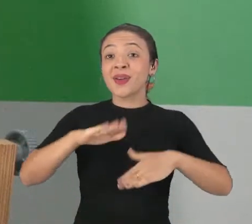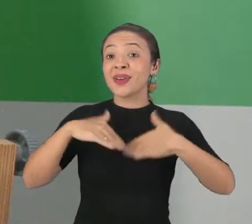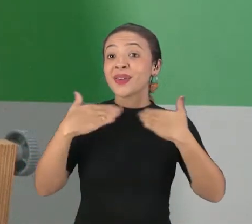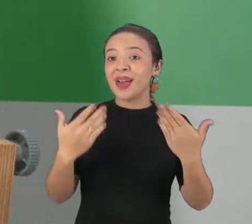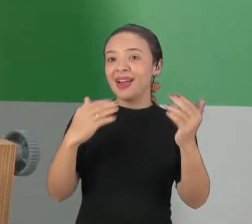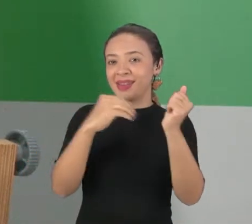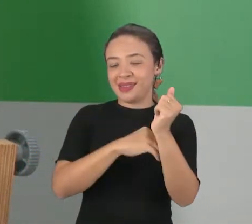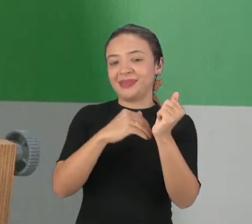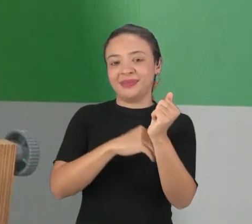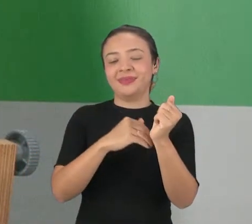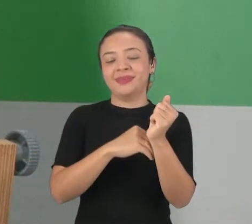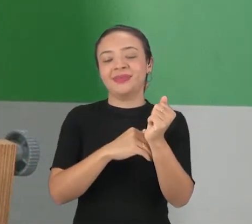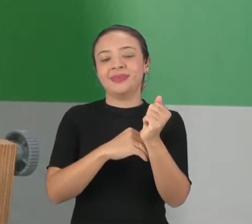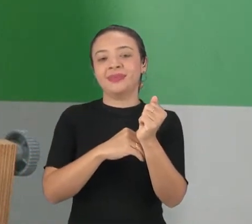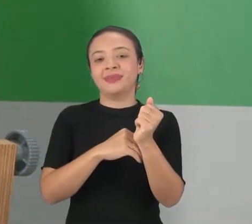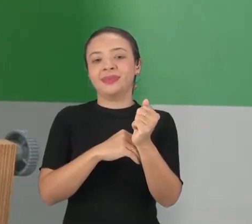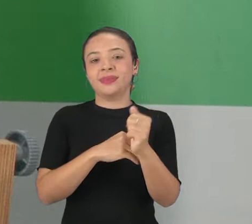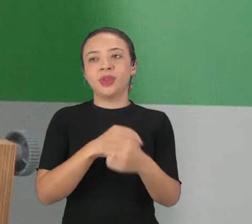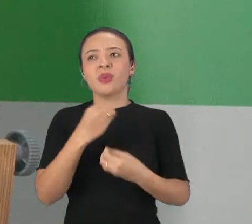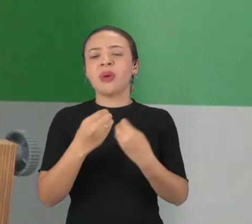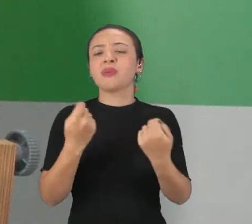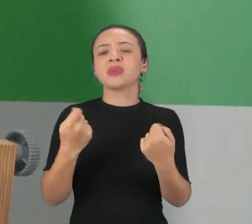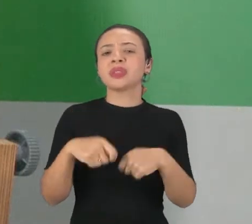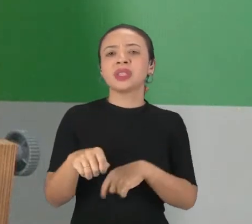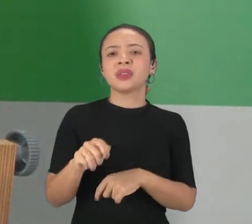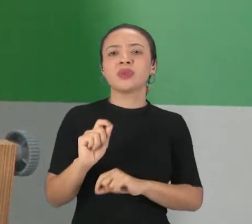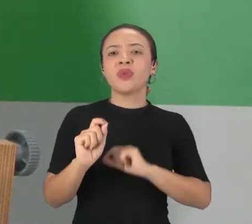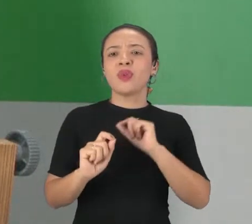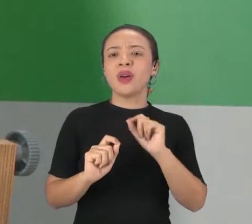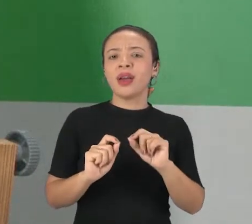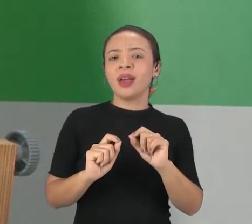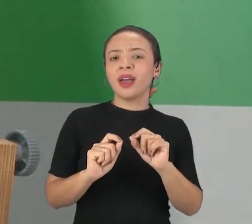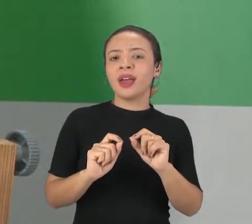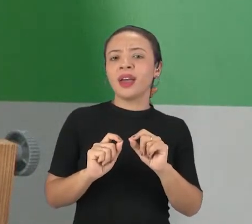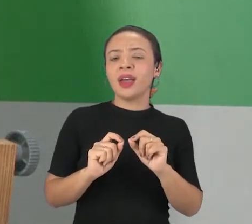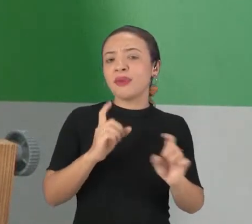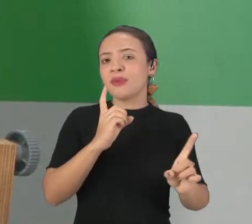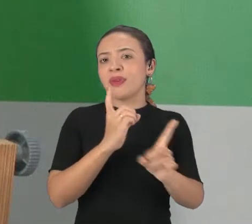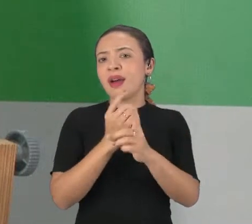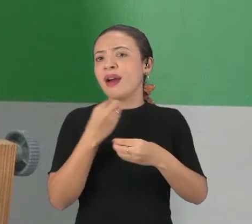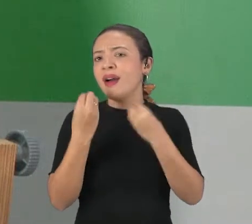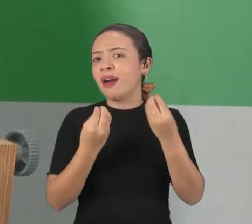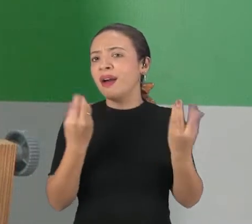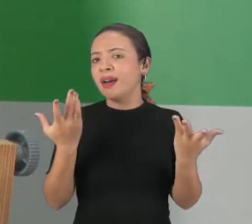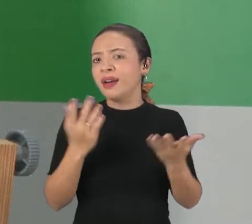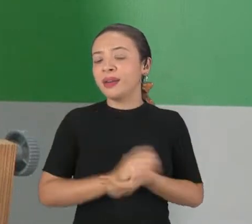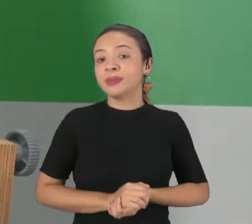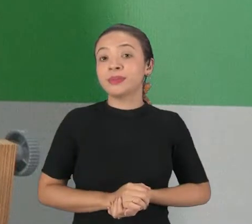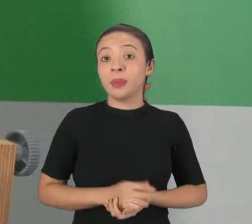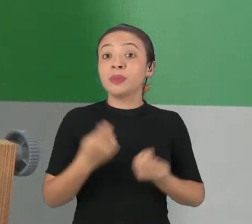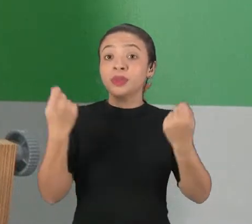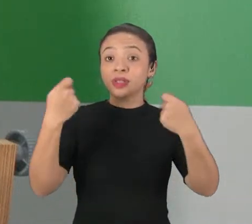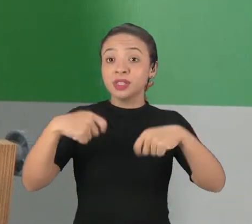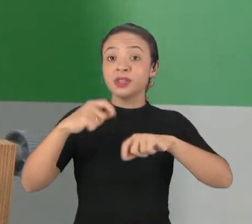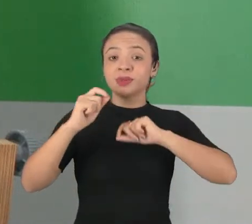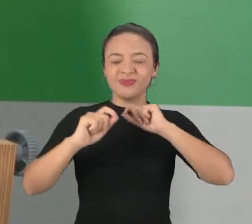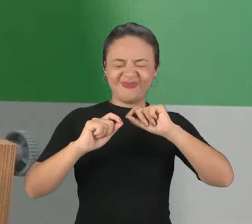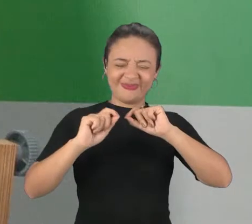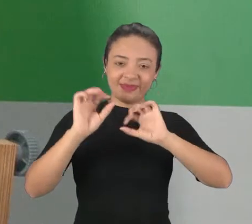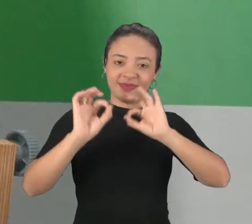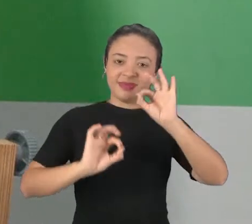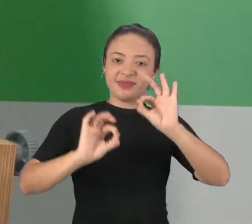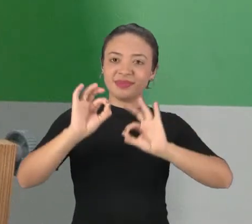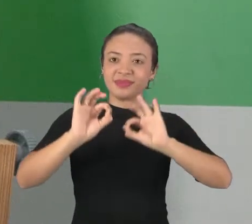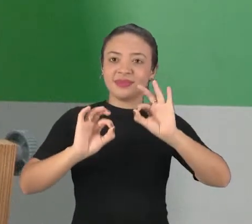esses números cobertos e como nós podemos realizar essa descoberta podemos realizar essa descoberta